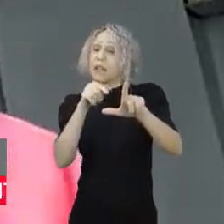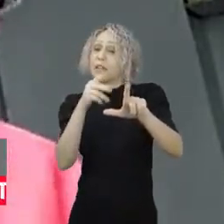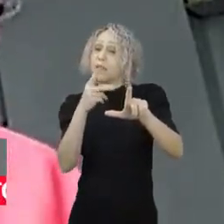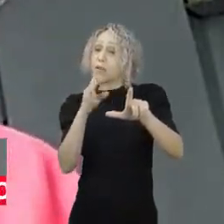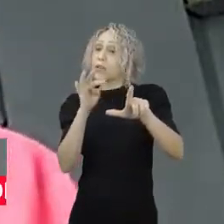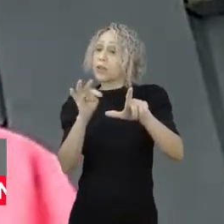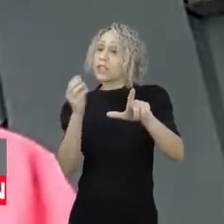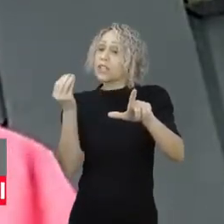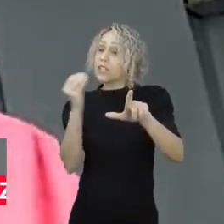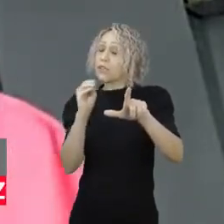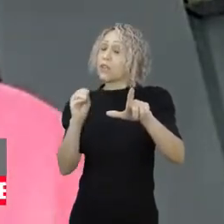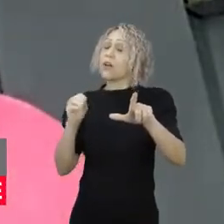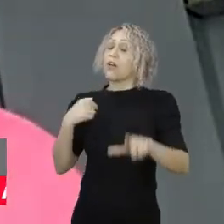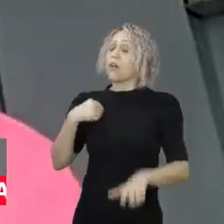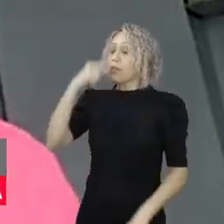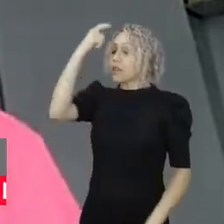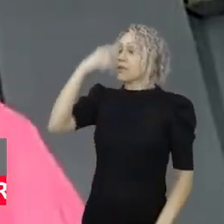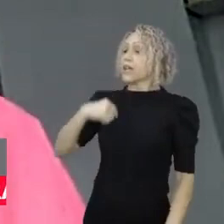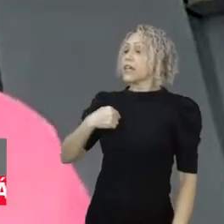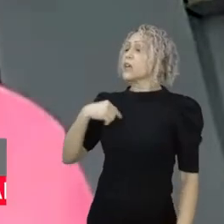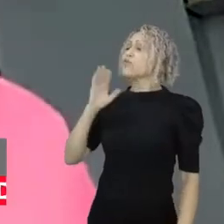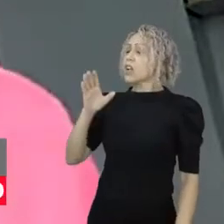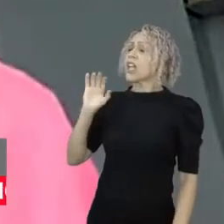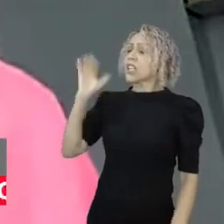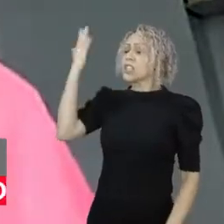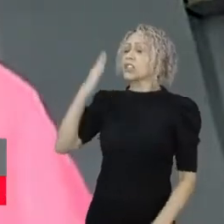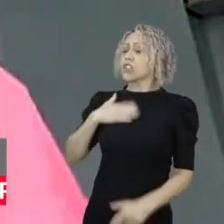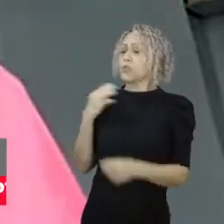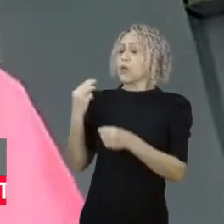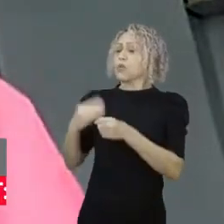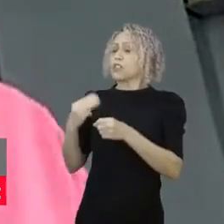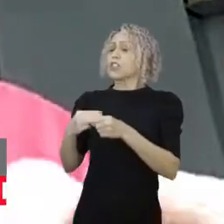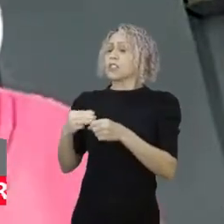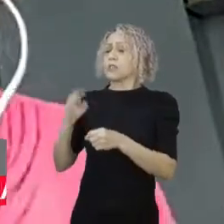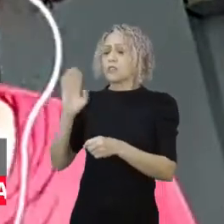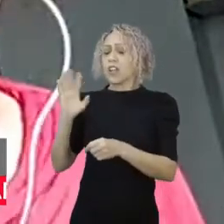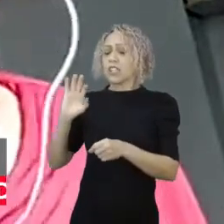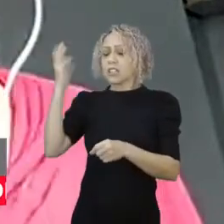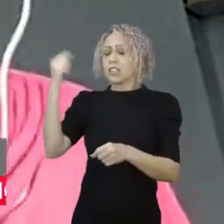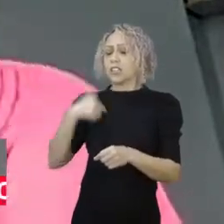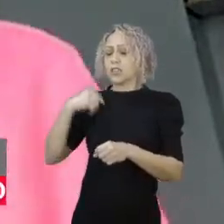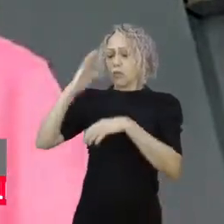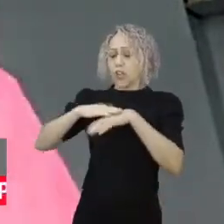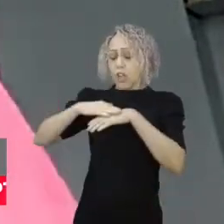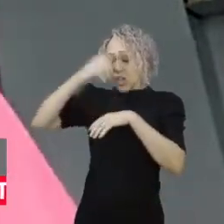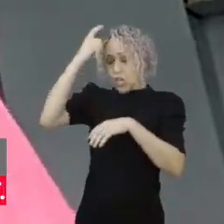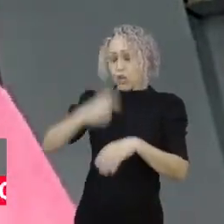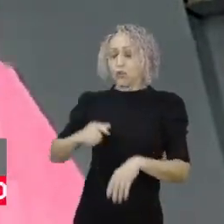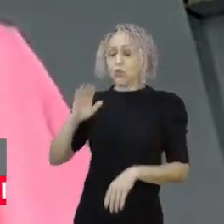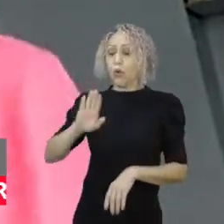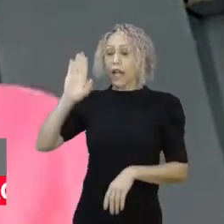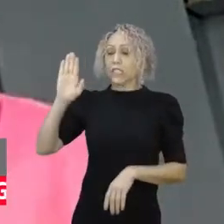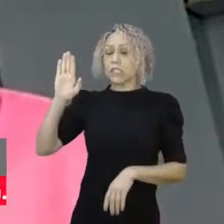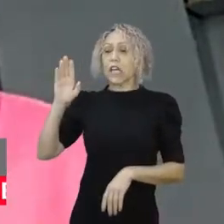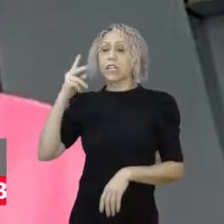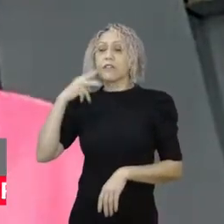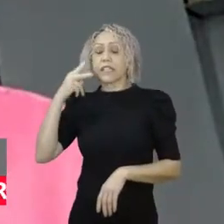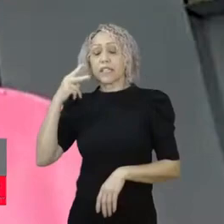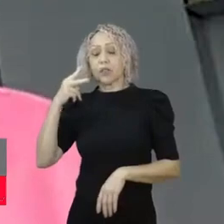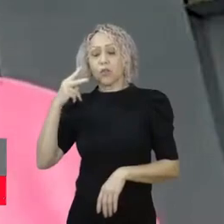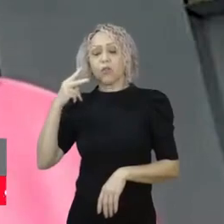Nós queremos ajudar os municípios. Nós sabemos que os grandes municípios, as capitais, às vezes têm,